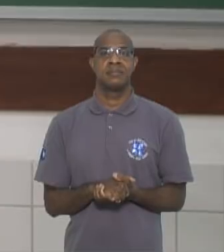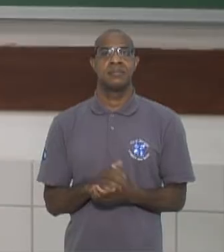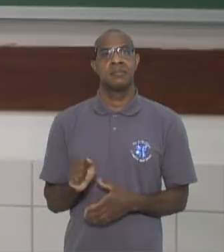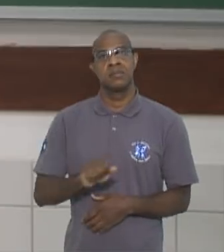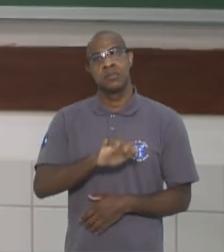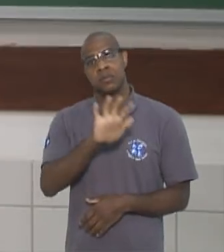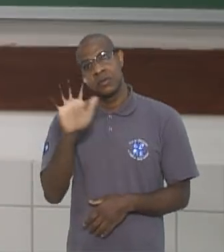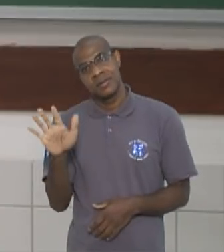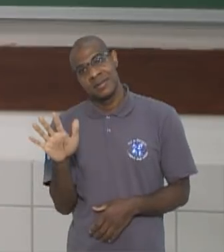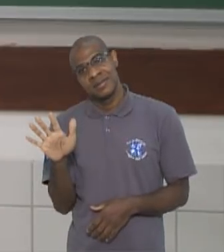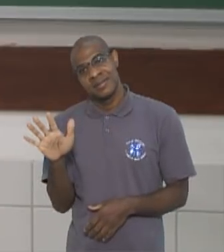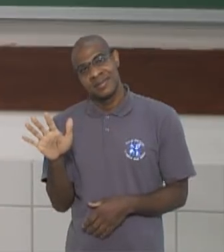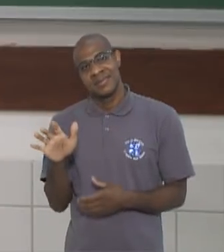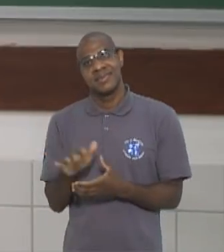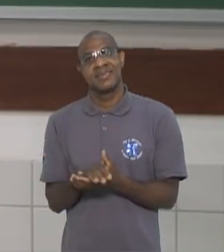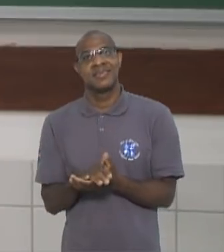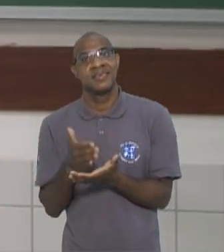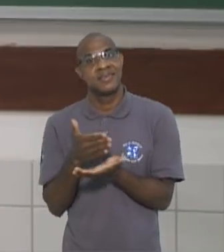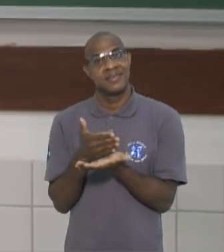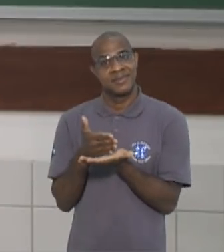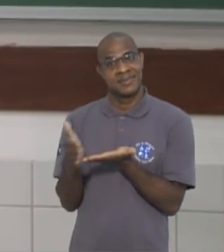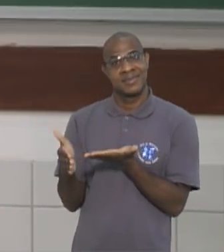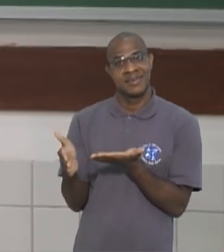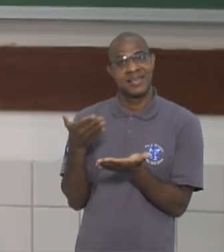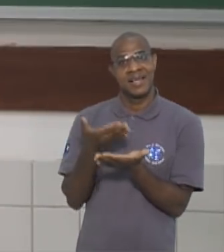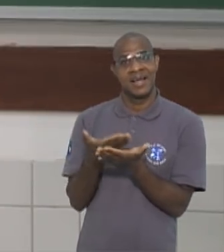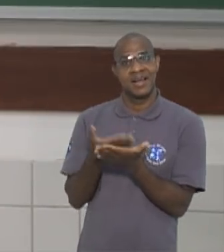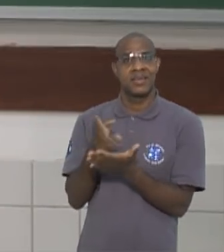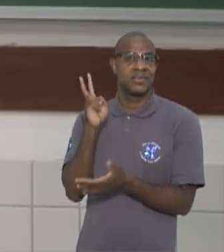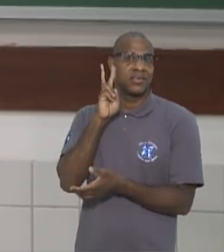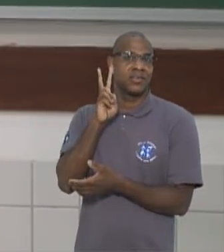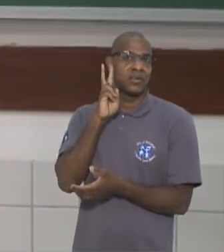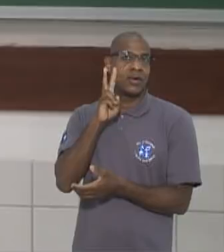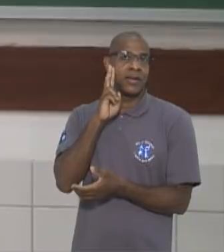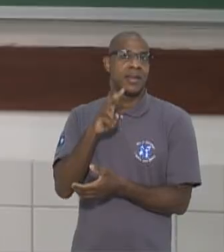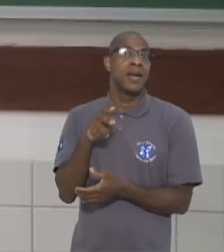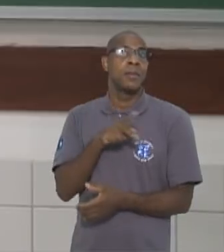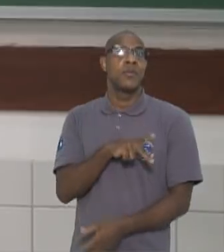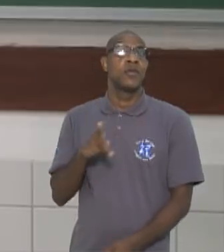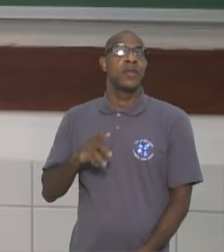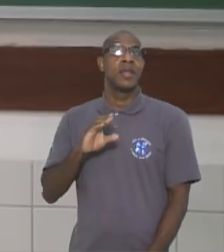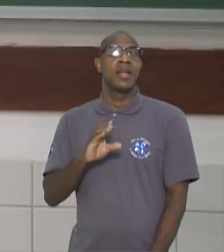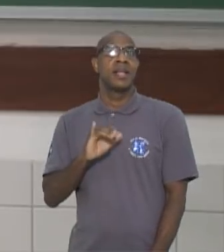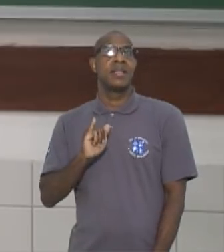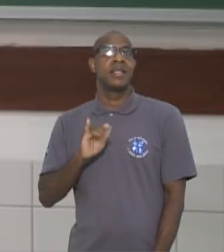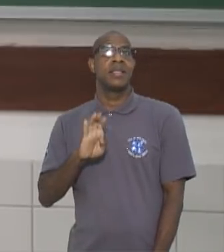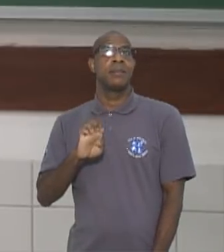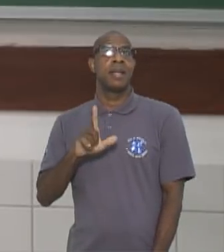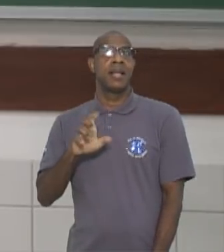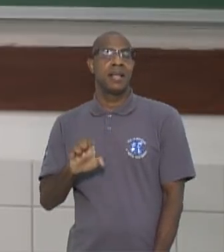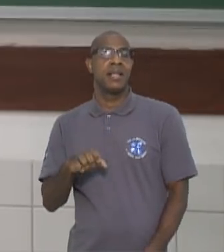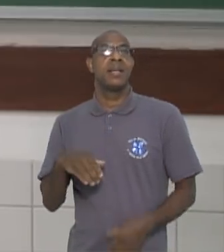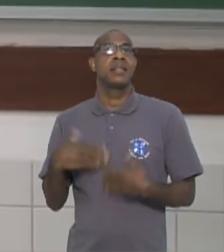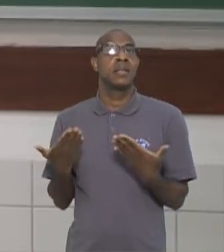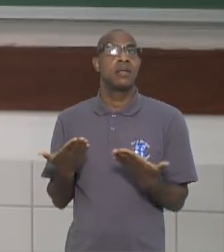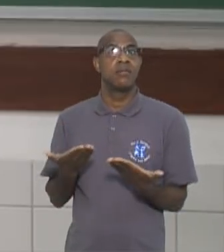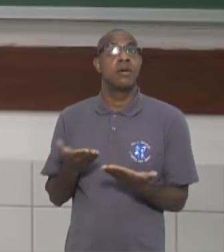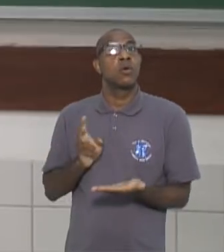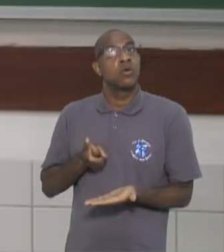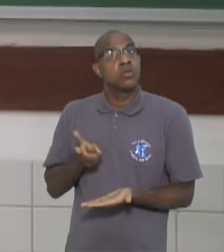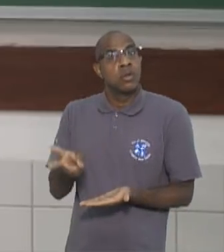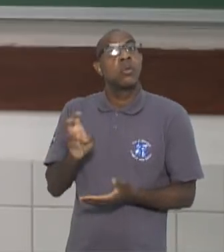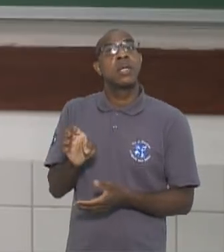Olá, alunos e alunas! Estamos iniciando mais uma aula de História. Eu sou a professora Cibele. Hoje a gente vai estar vendo ainda a